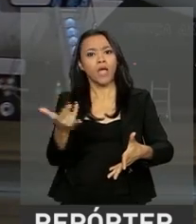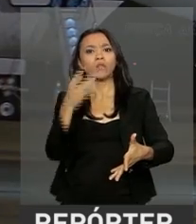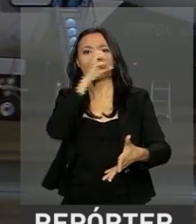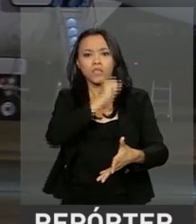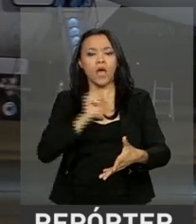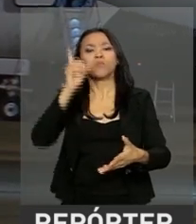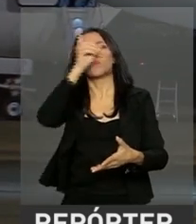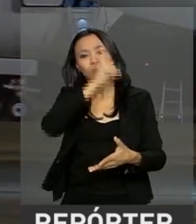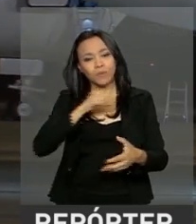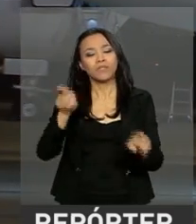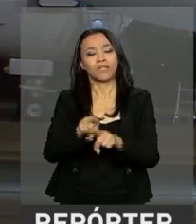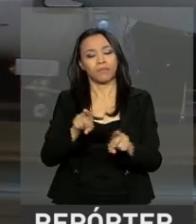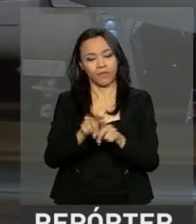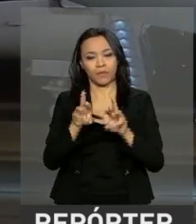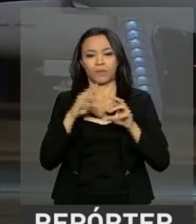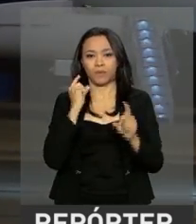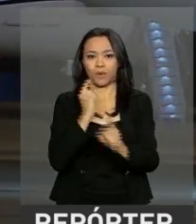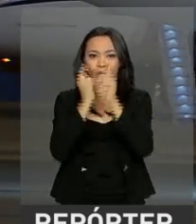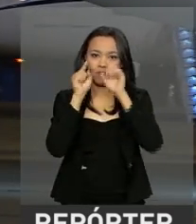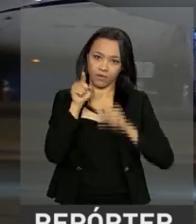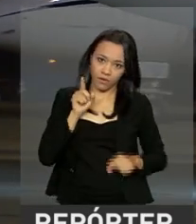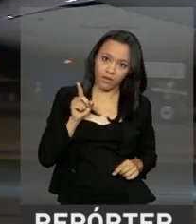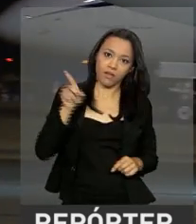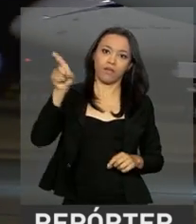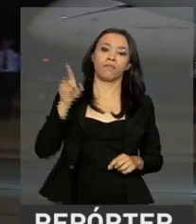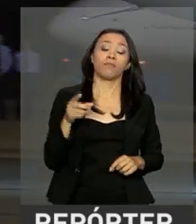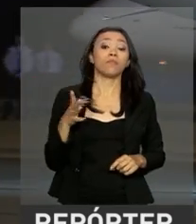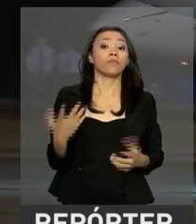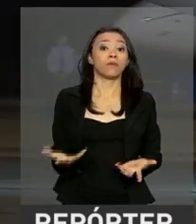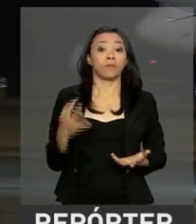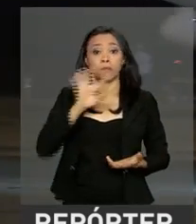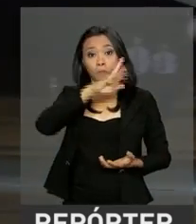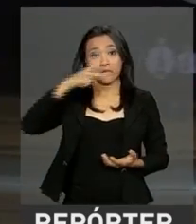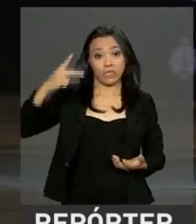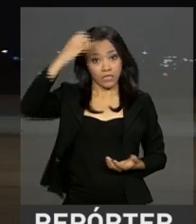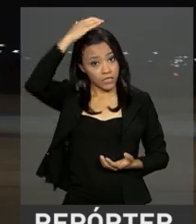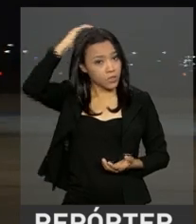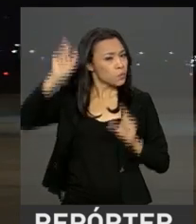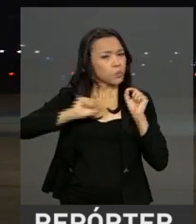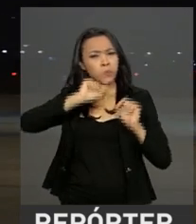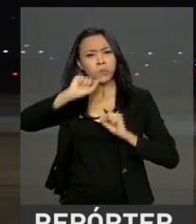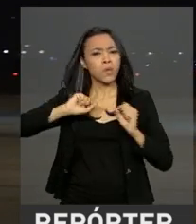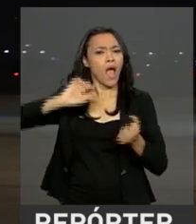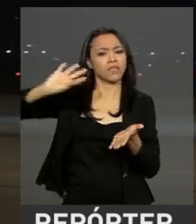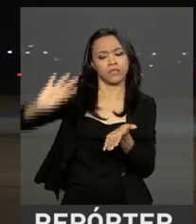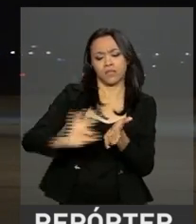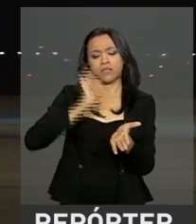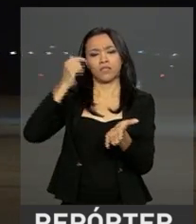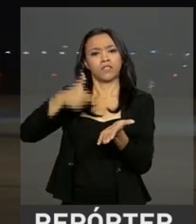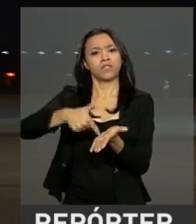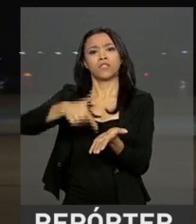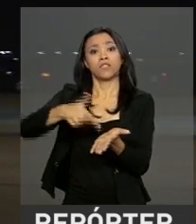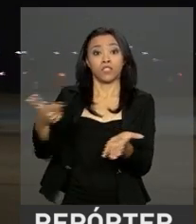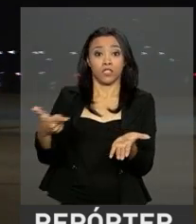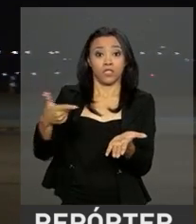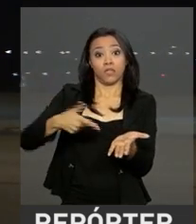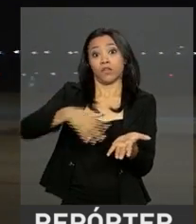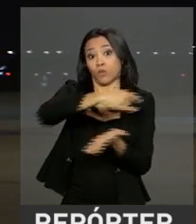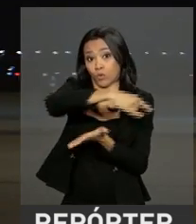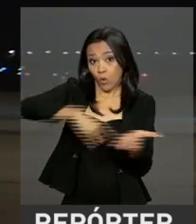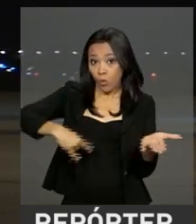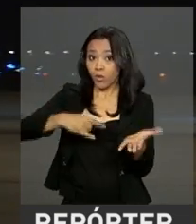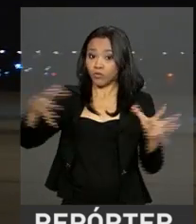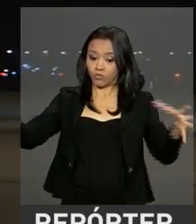e no domingo também o a previsão é de que o presidente assine acordos de cooperação com os países do grupo que